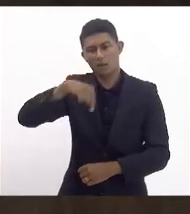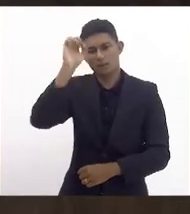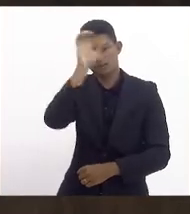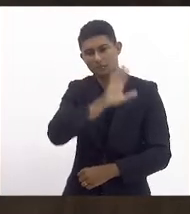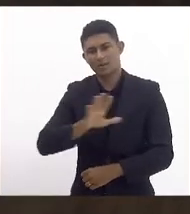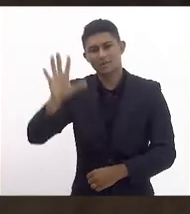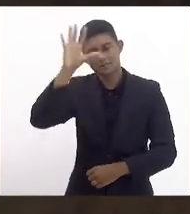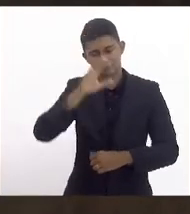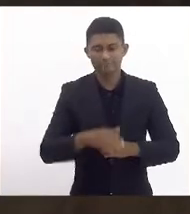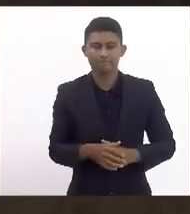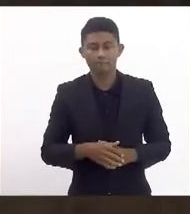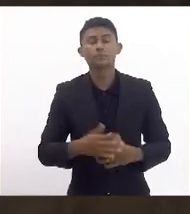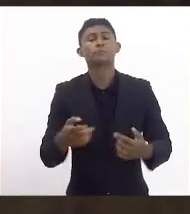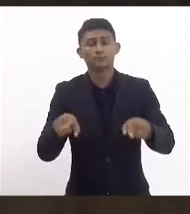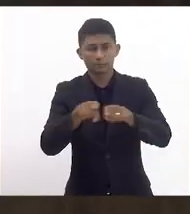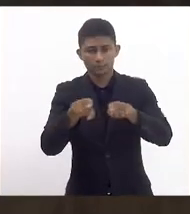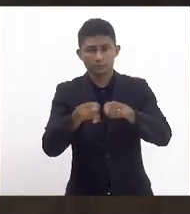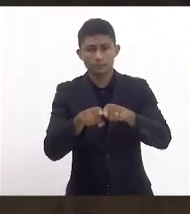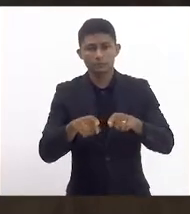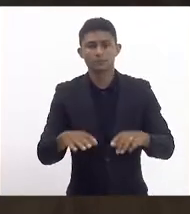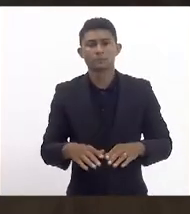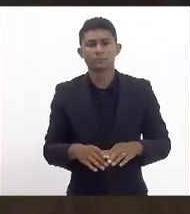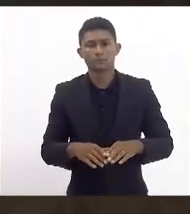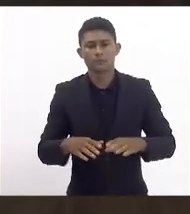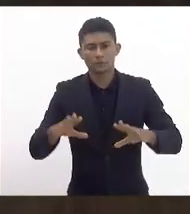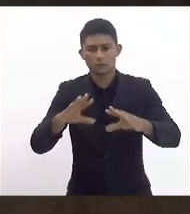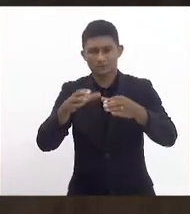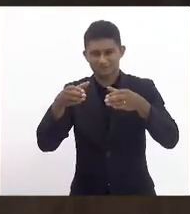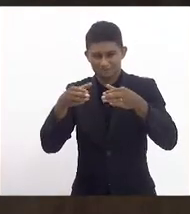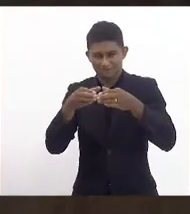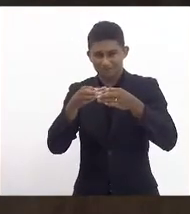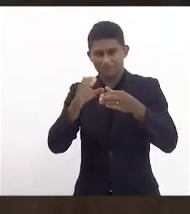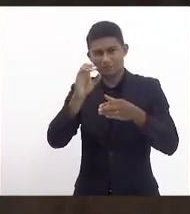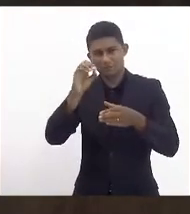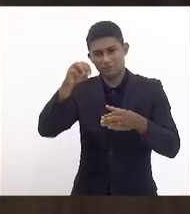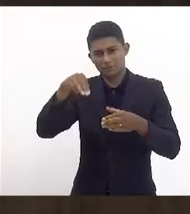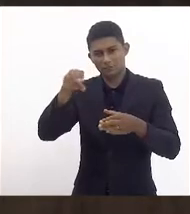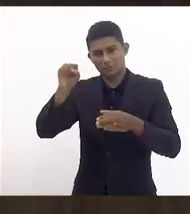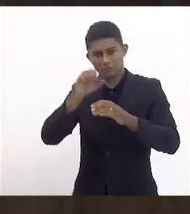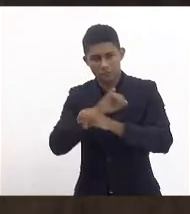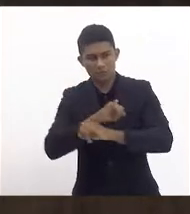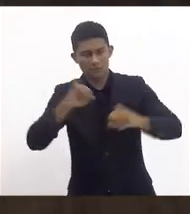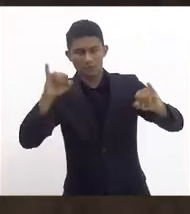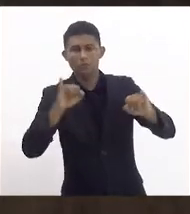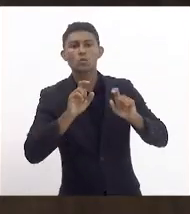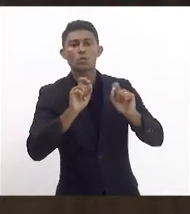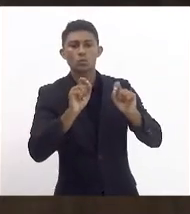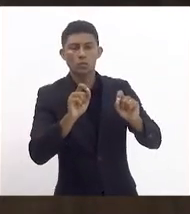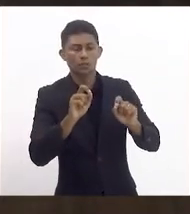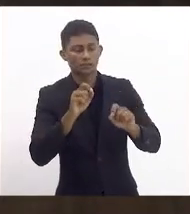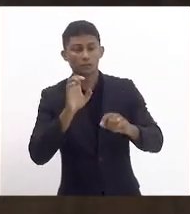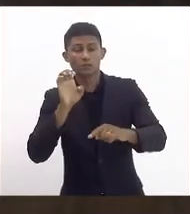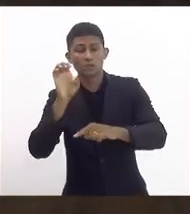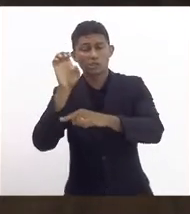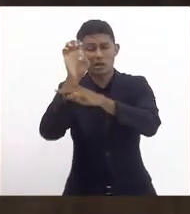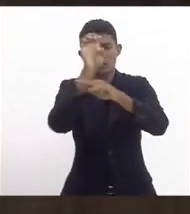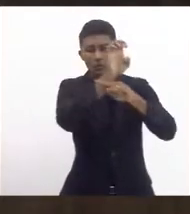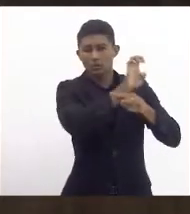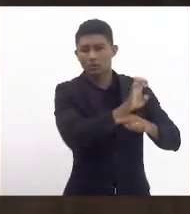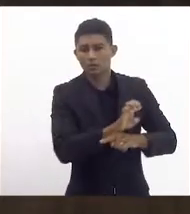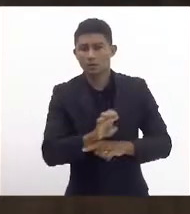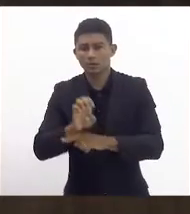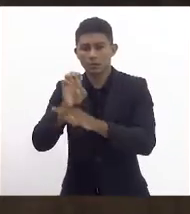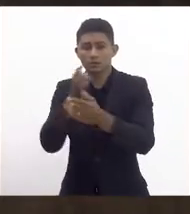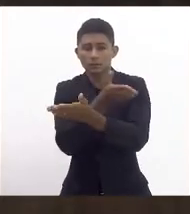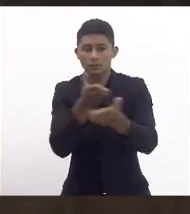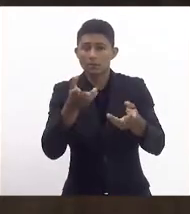uma das recomendações do comitê é no sentido que os estados seguirem aplicando medidas